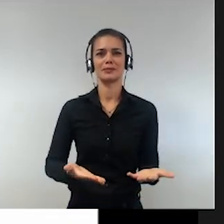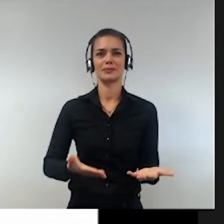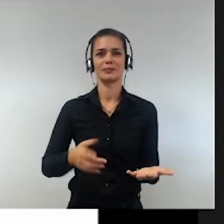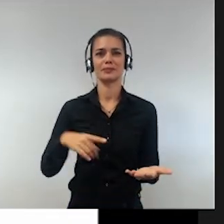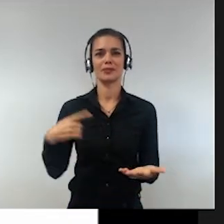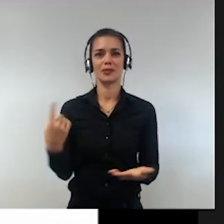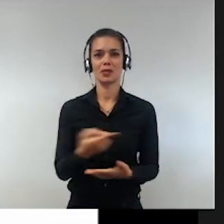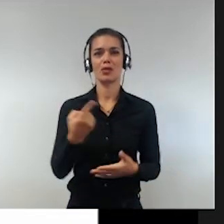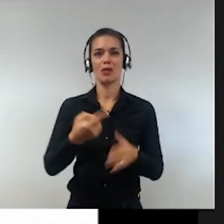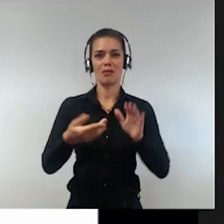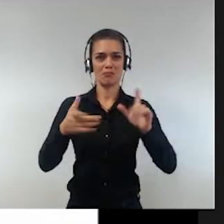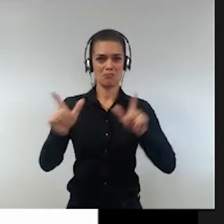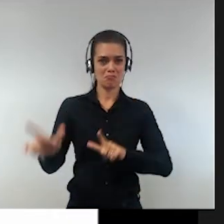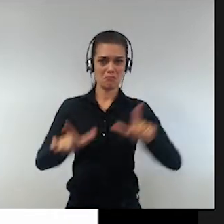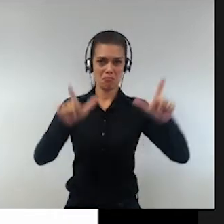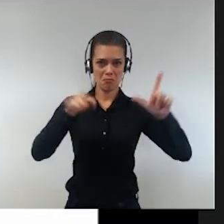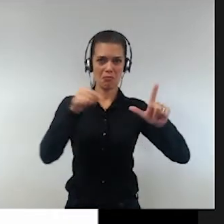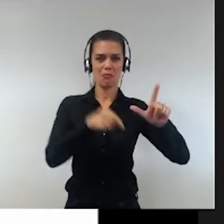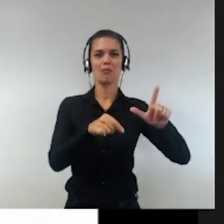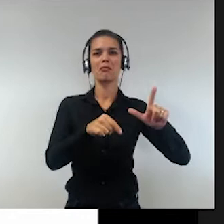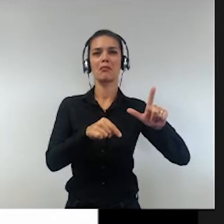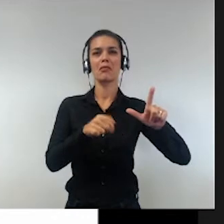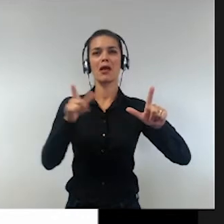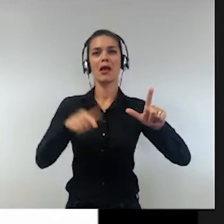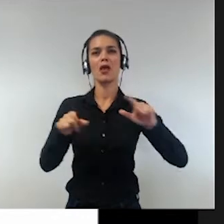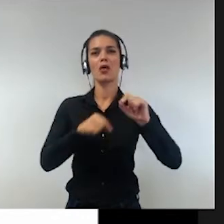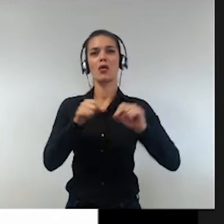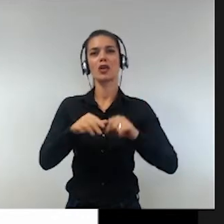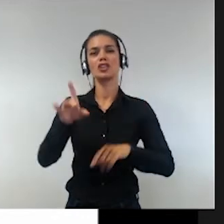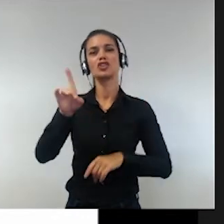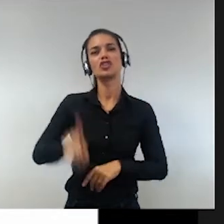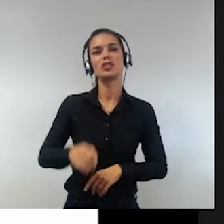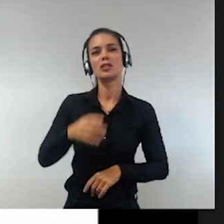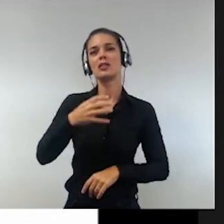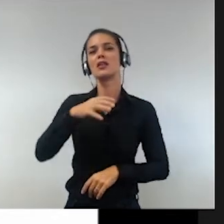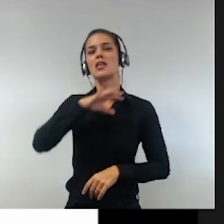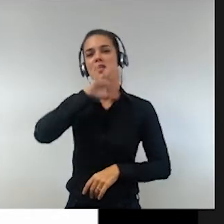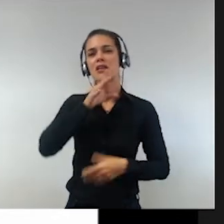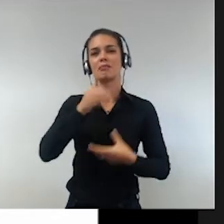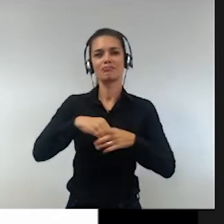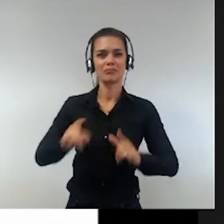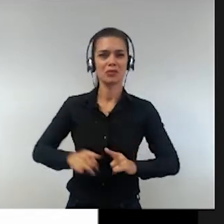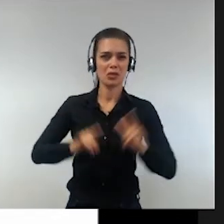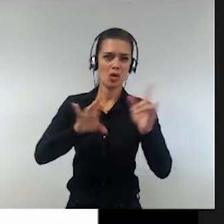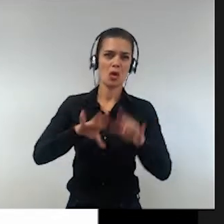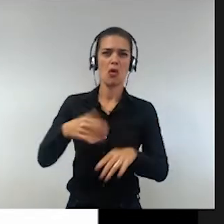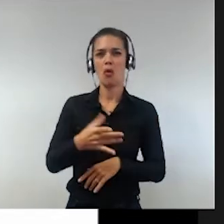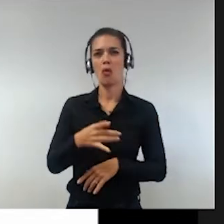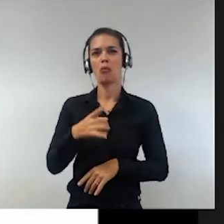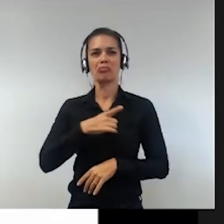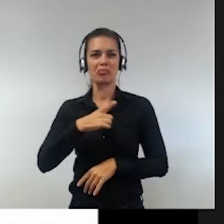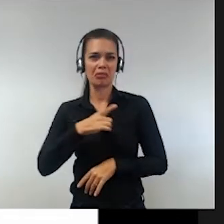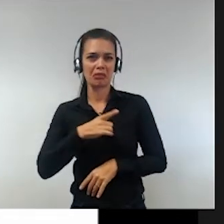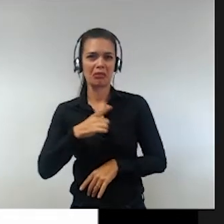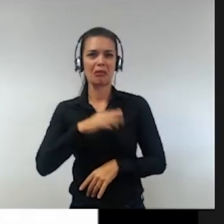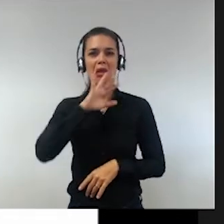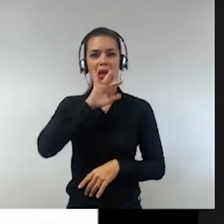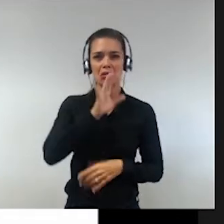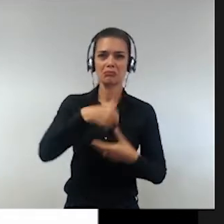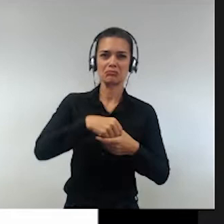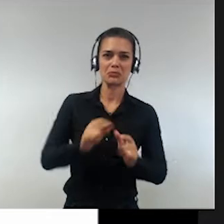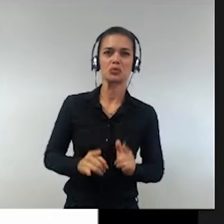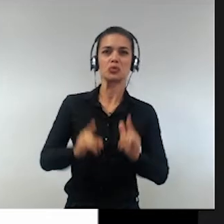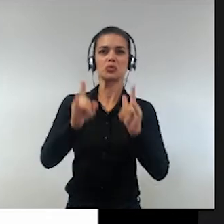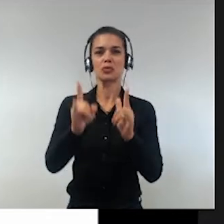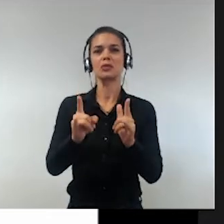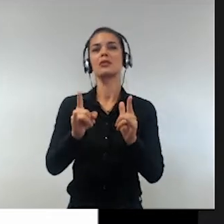desse nosso painel, essa demanda de direito dos animais nos condomínios, ou animais nos condomínios, ou condomínios em animais,